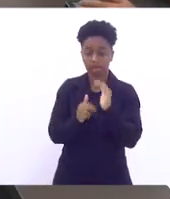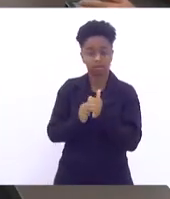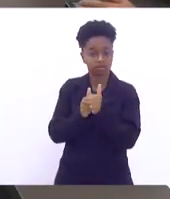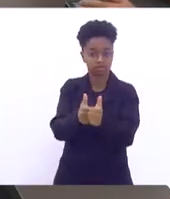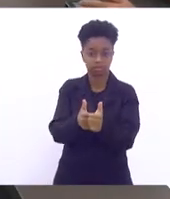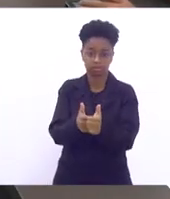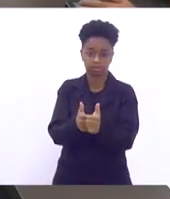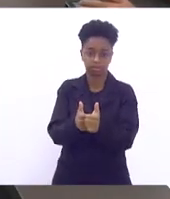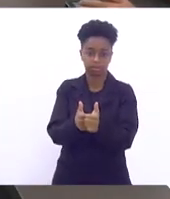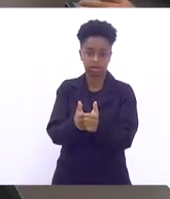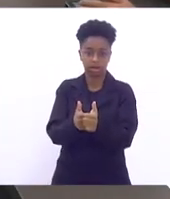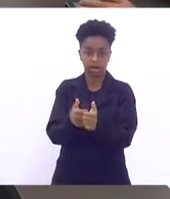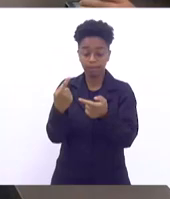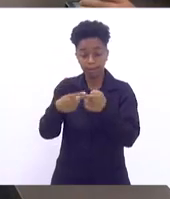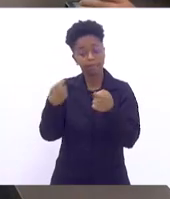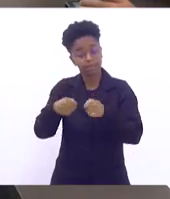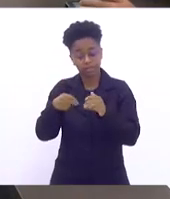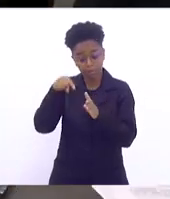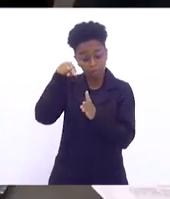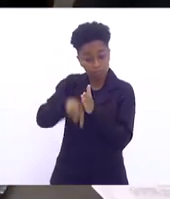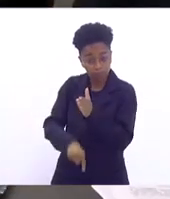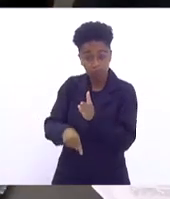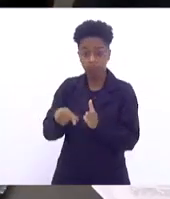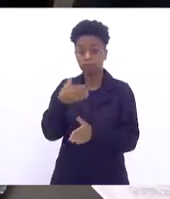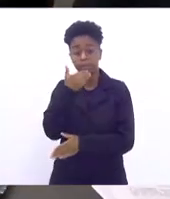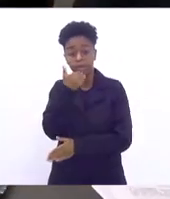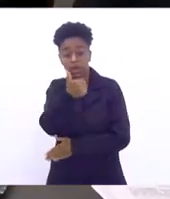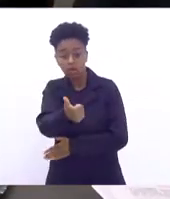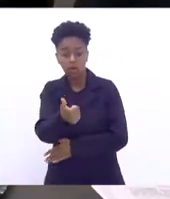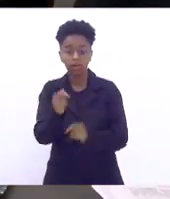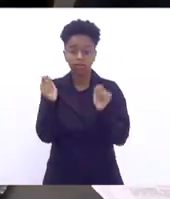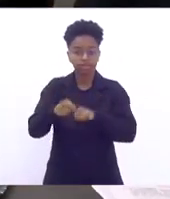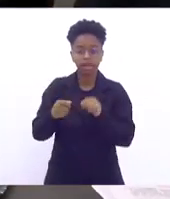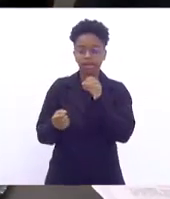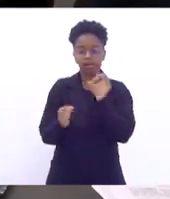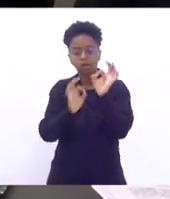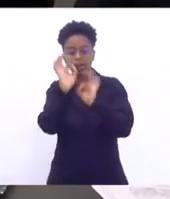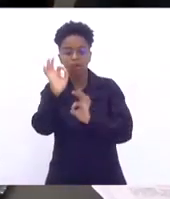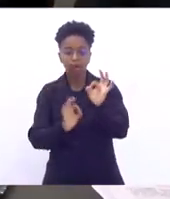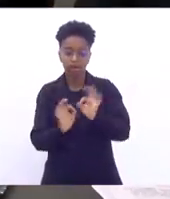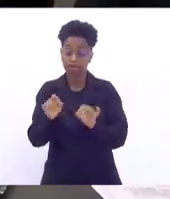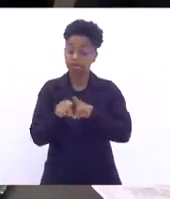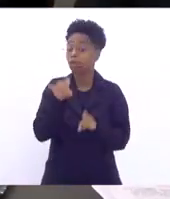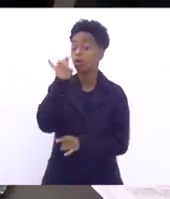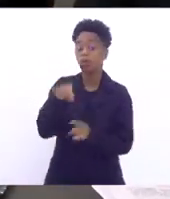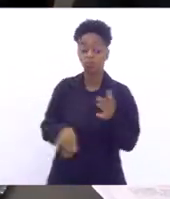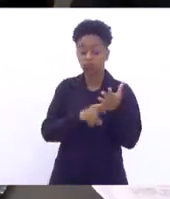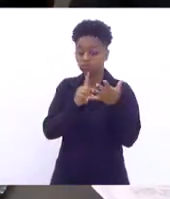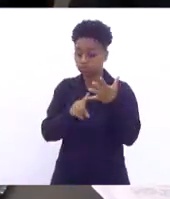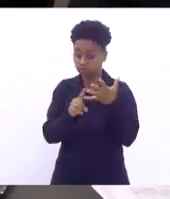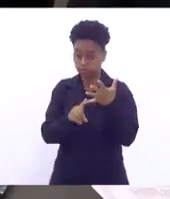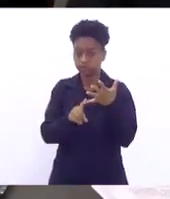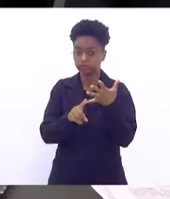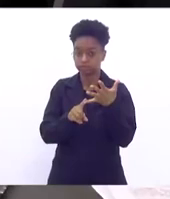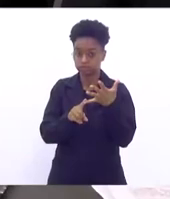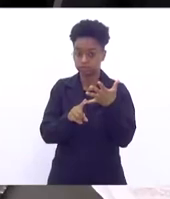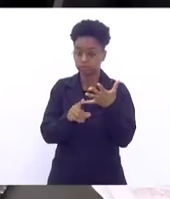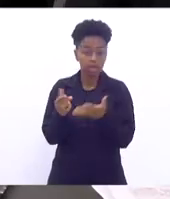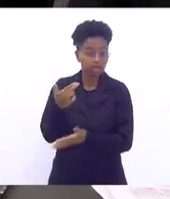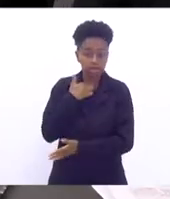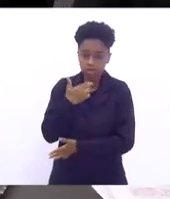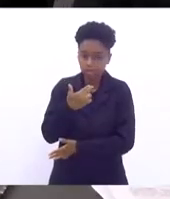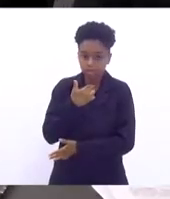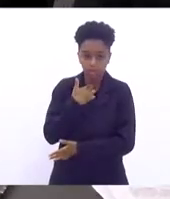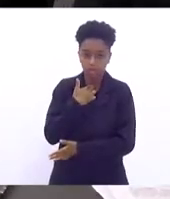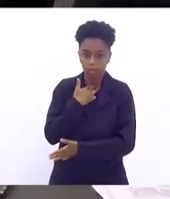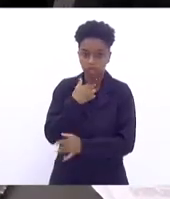que a profunde mais e melhor para o estabelecimento e por último e por último não pode ter